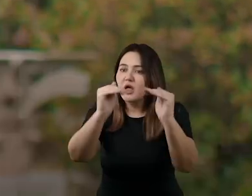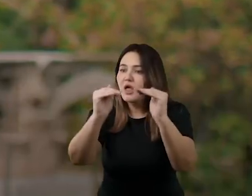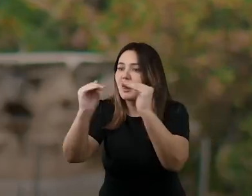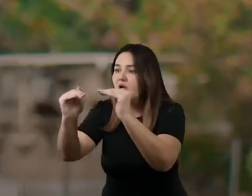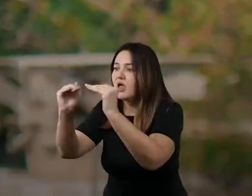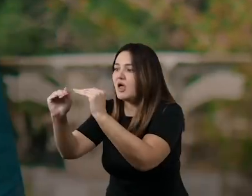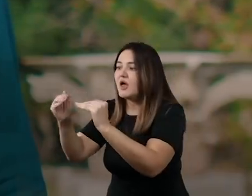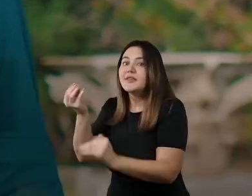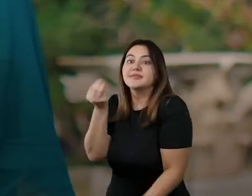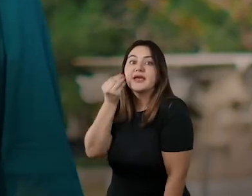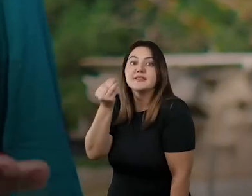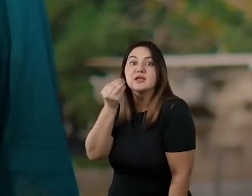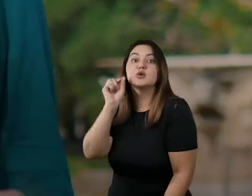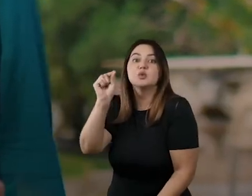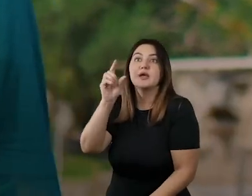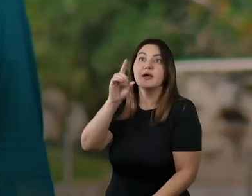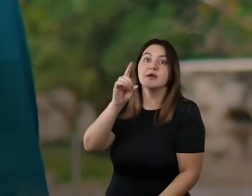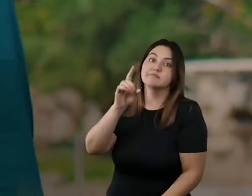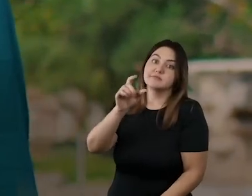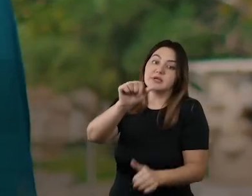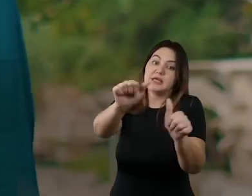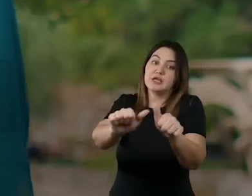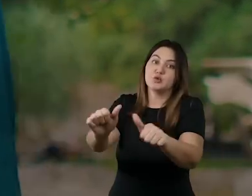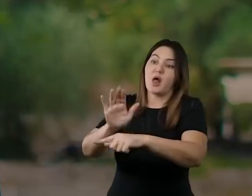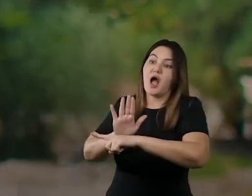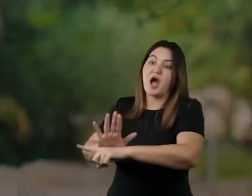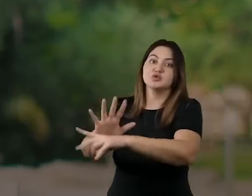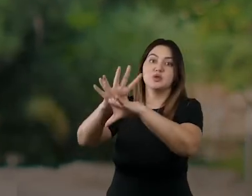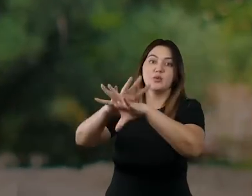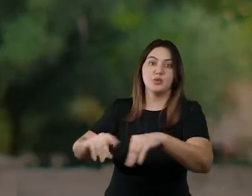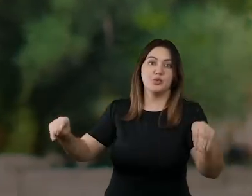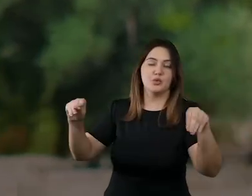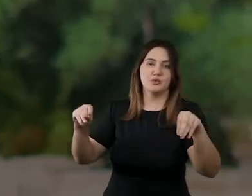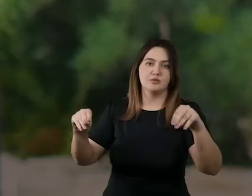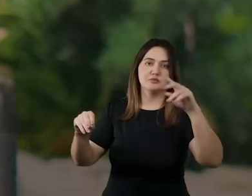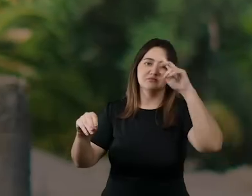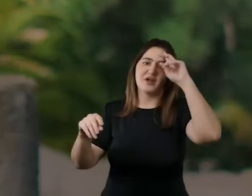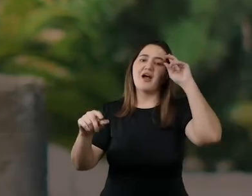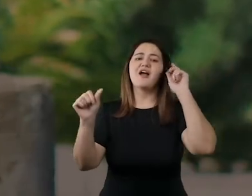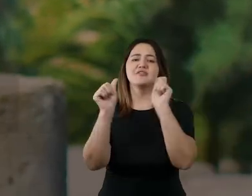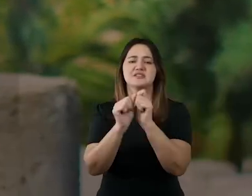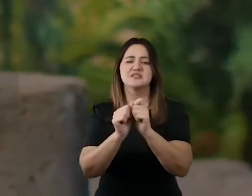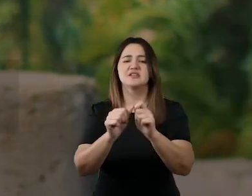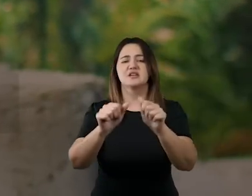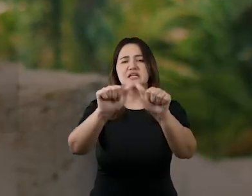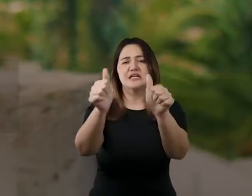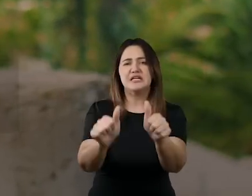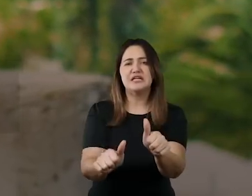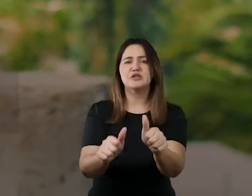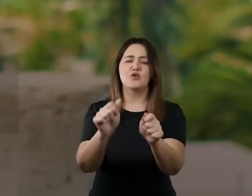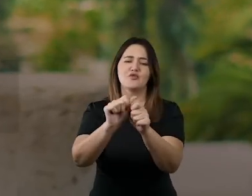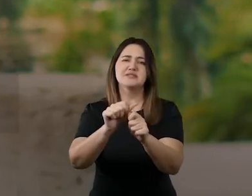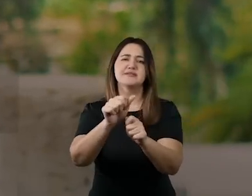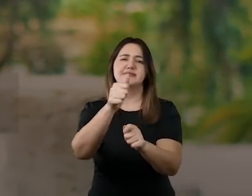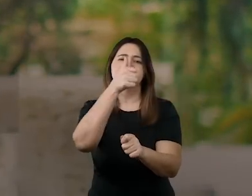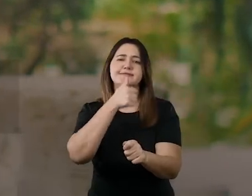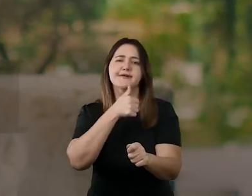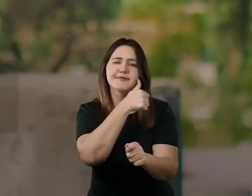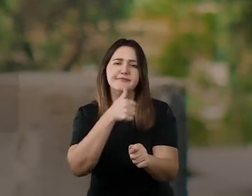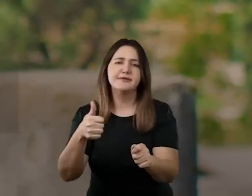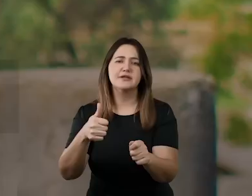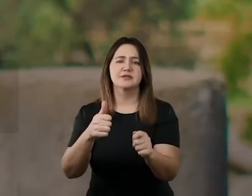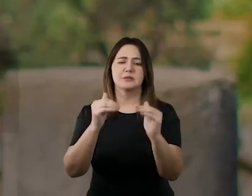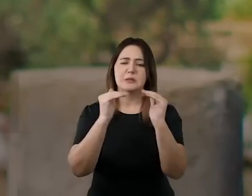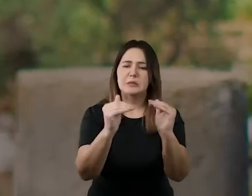aqui havia um altar a uma divindade diferente? Eles ofereciam um sacrifício para o deus A, deus B, deus C, todo o